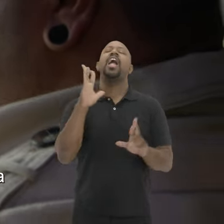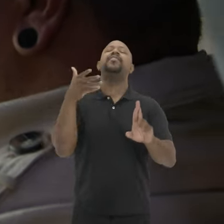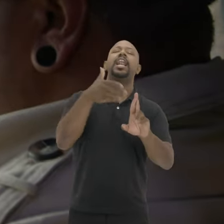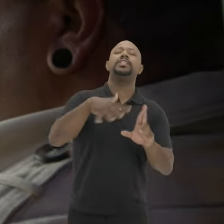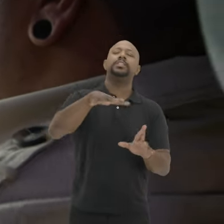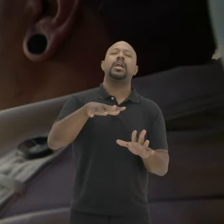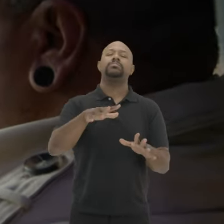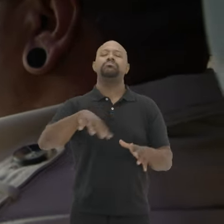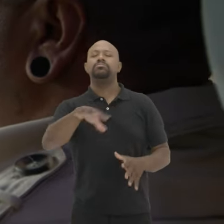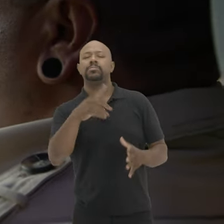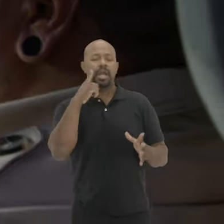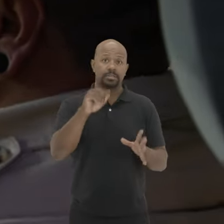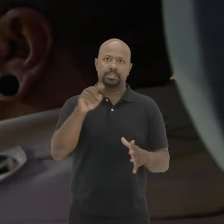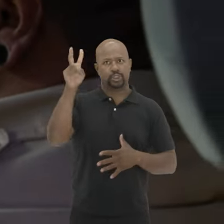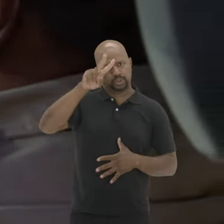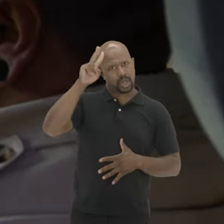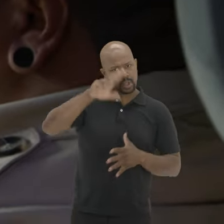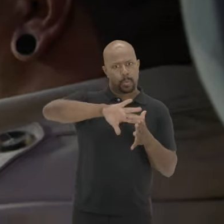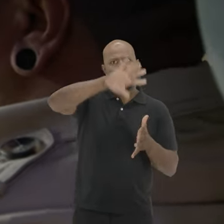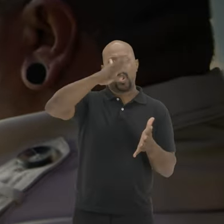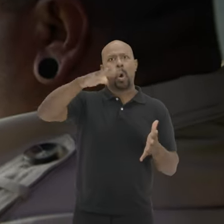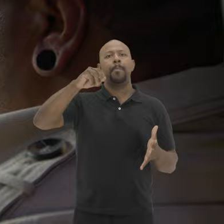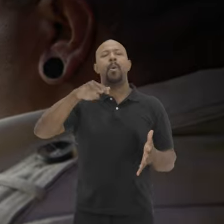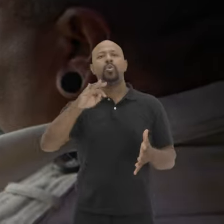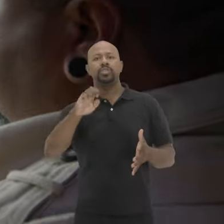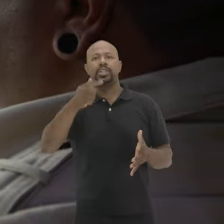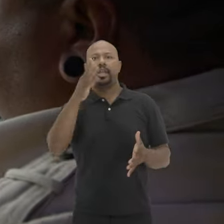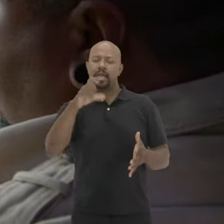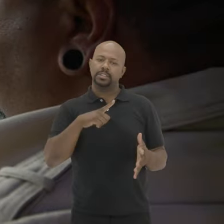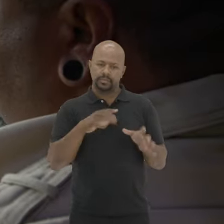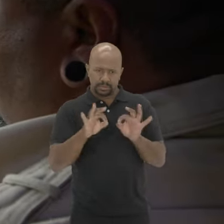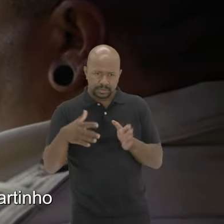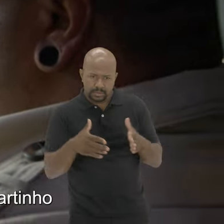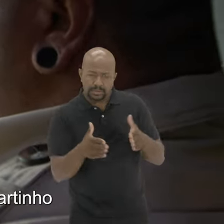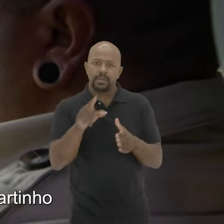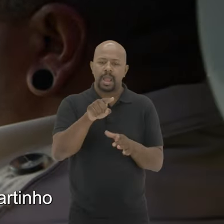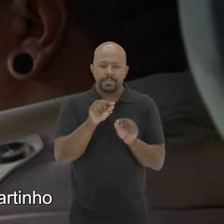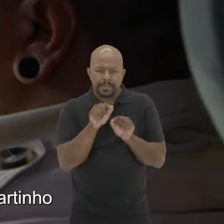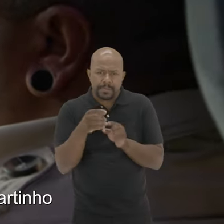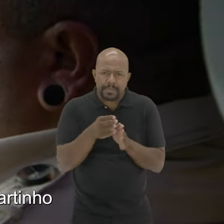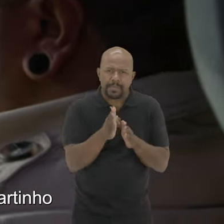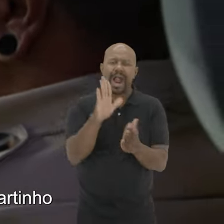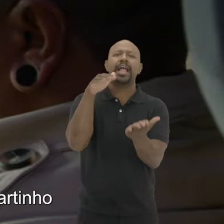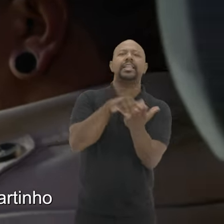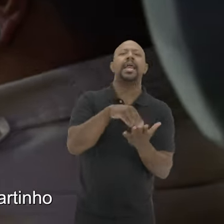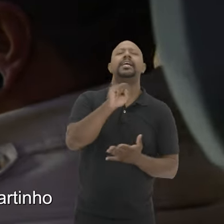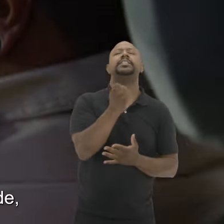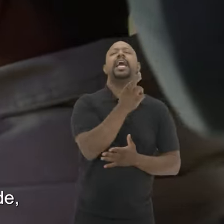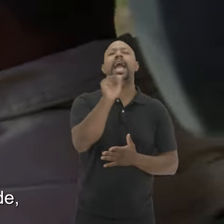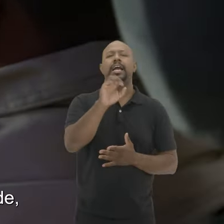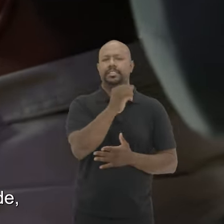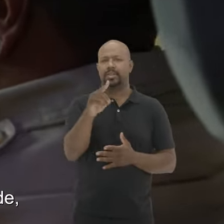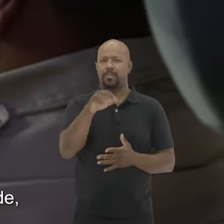a localização e essa história do monte grande fez com que eles traçassem aqui uma picada de acesso à Serra de São